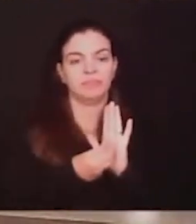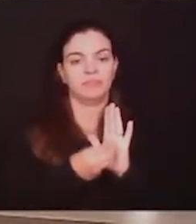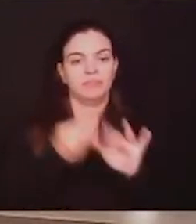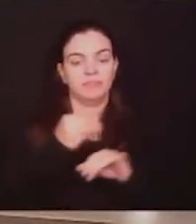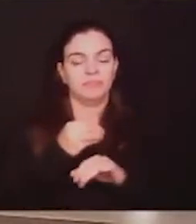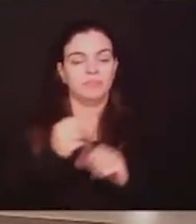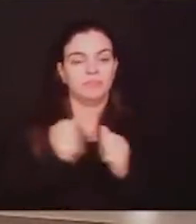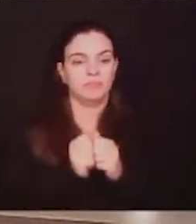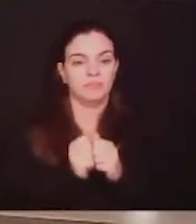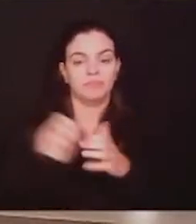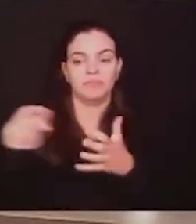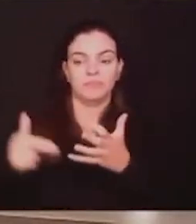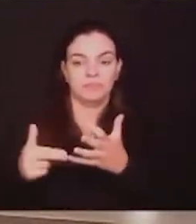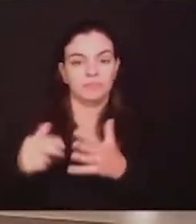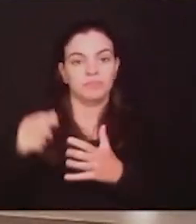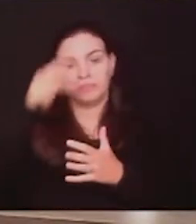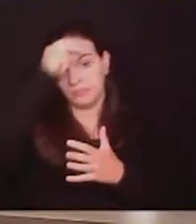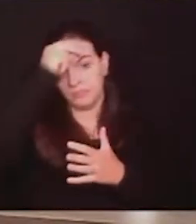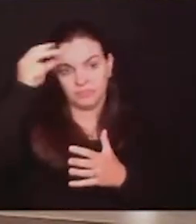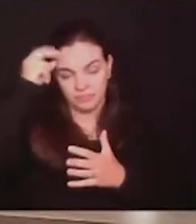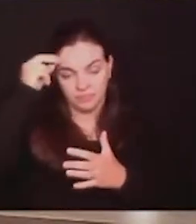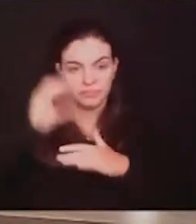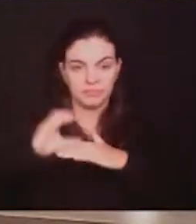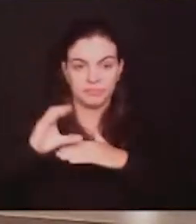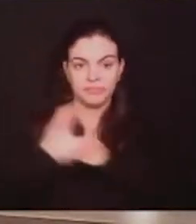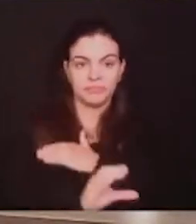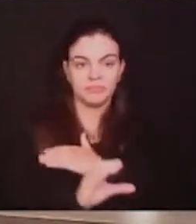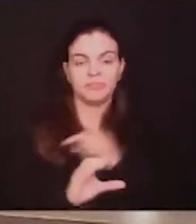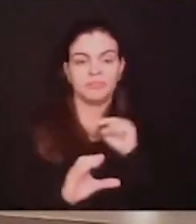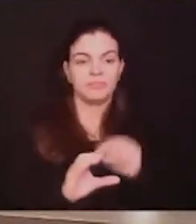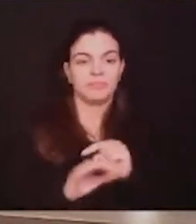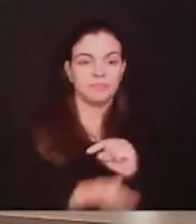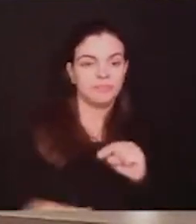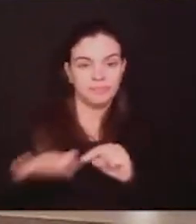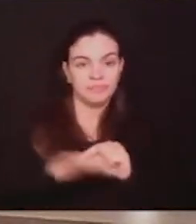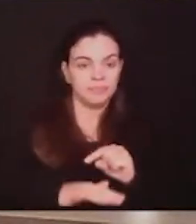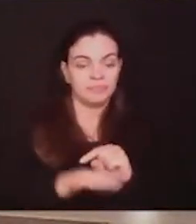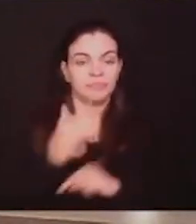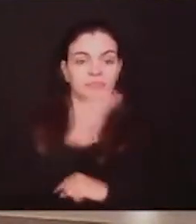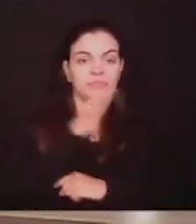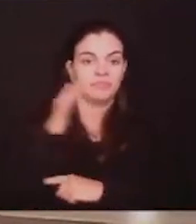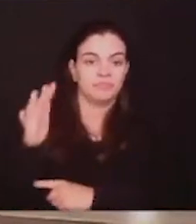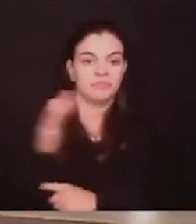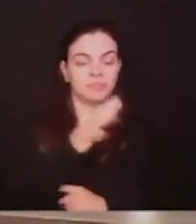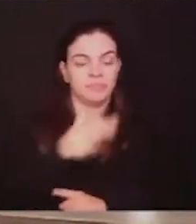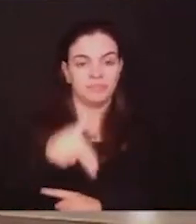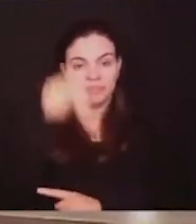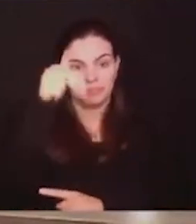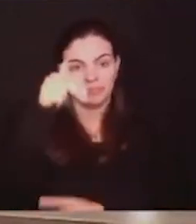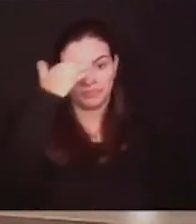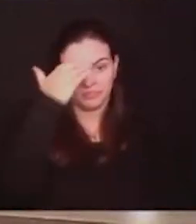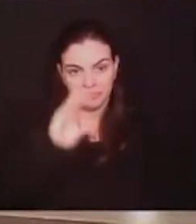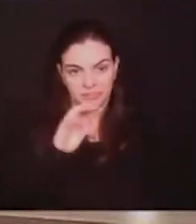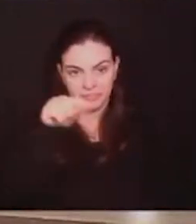Municipal de Curitiba requalificando totalmente este que é o importante Parque da região norte de Curitiba e o segundo mais